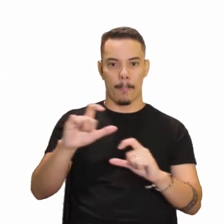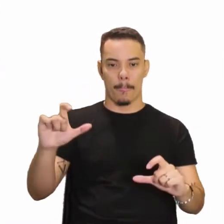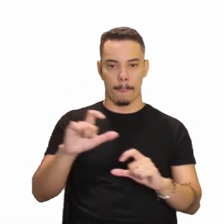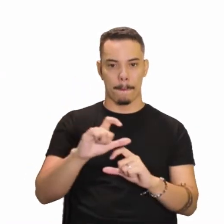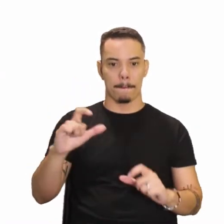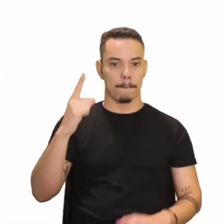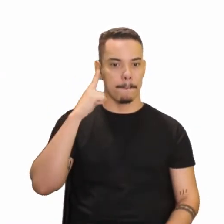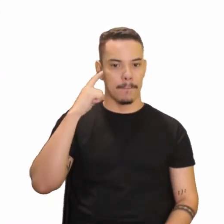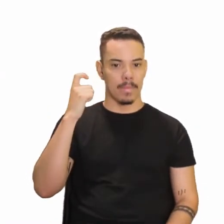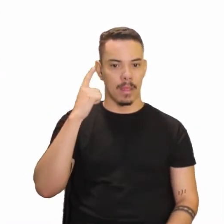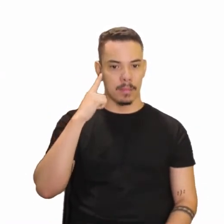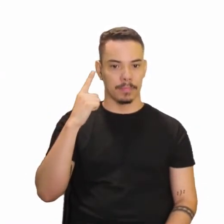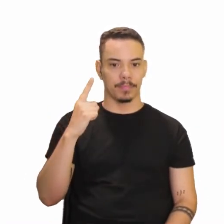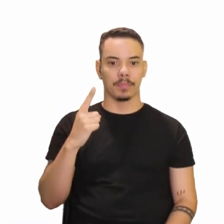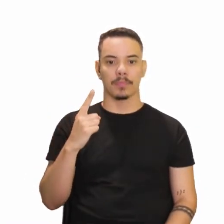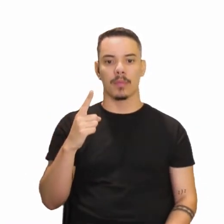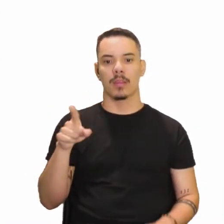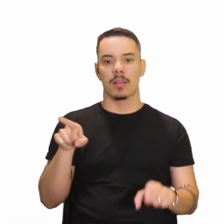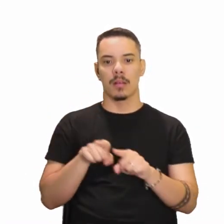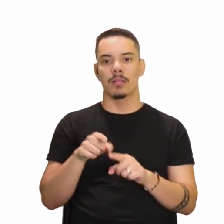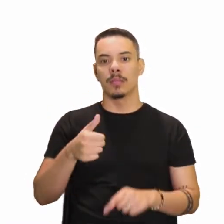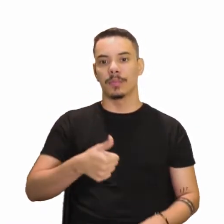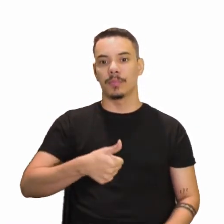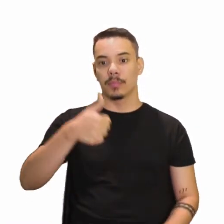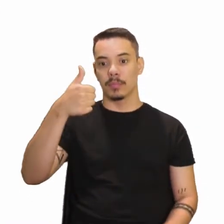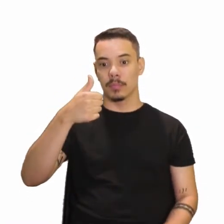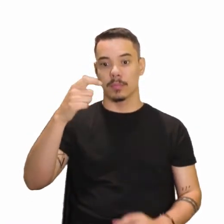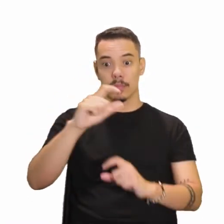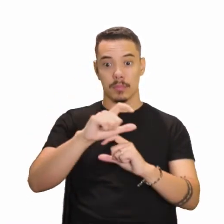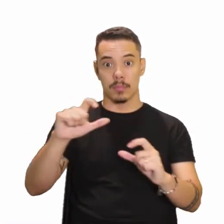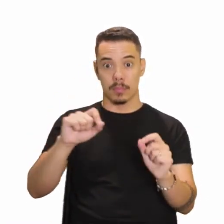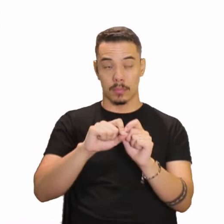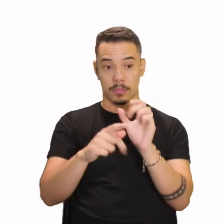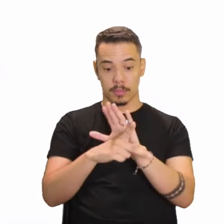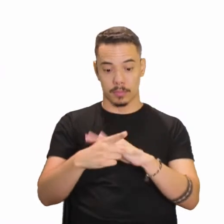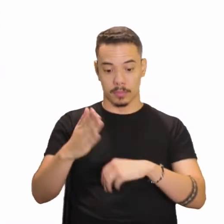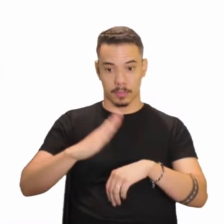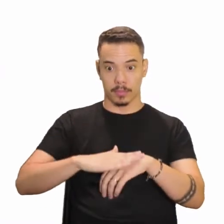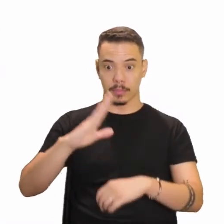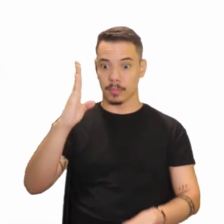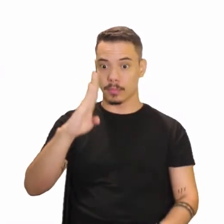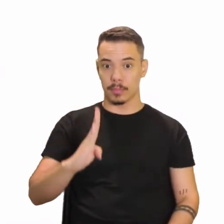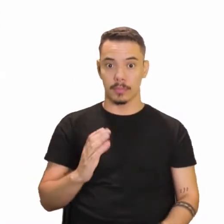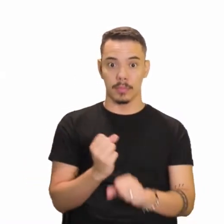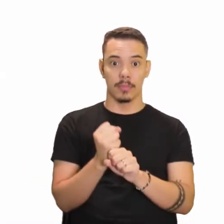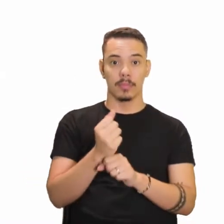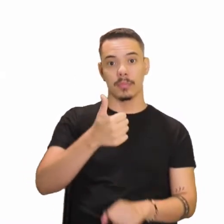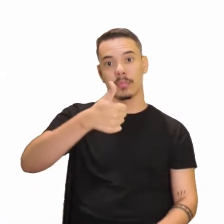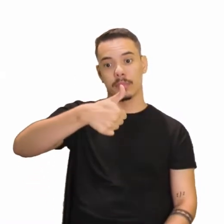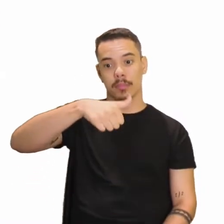campainha e o cuge considerada a primeira chance feita no Brasil em